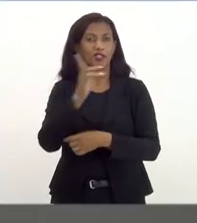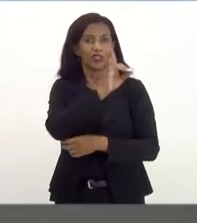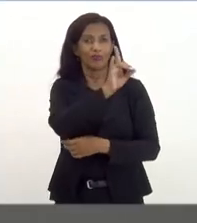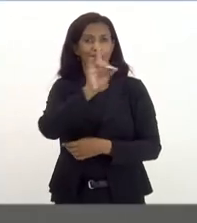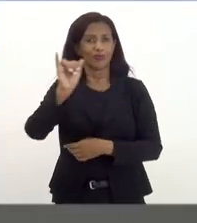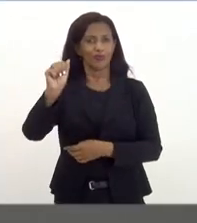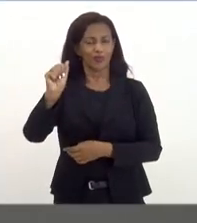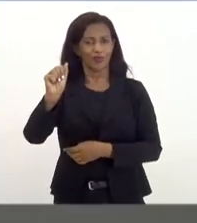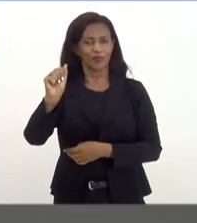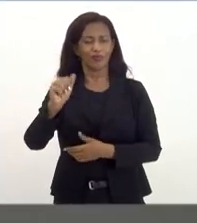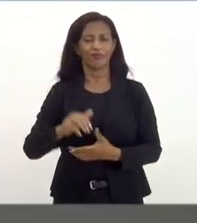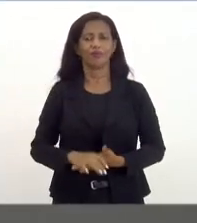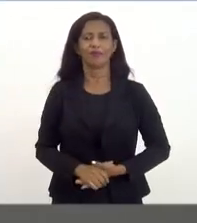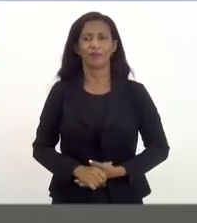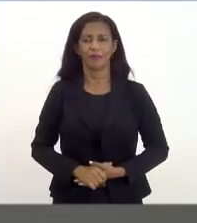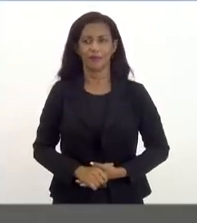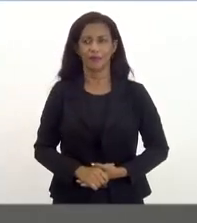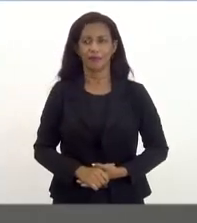datas